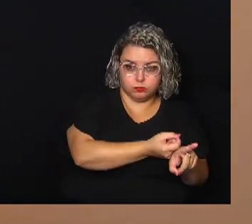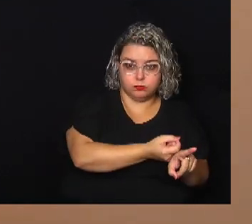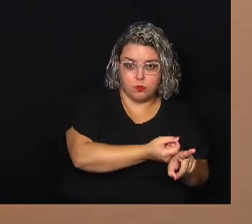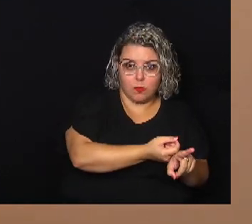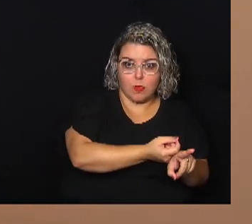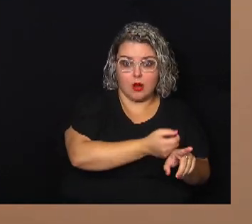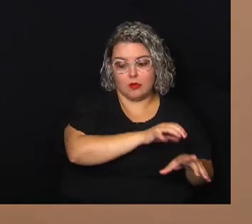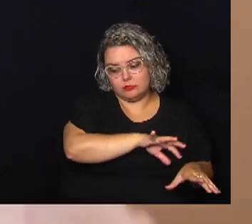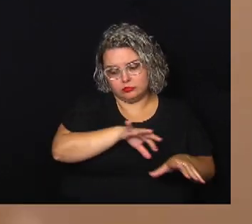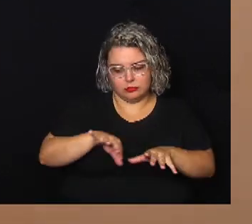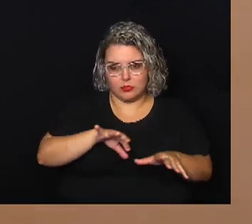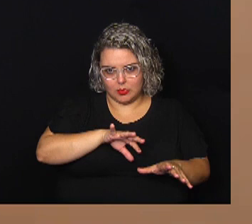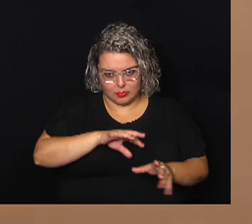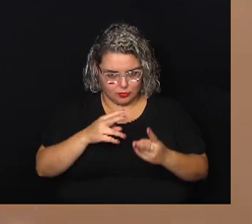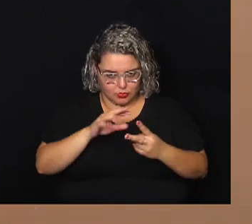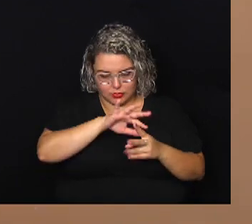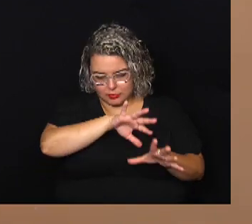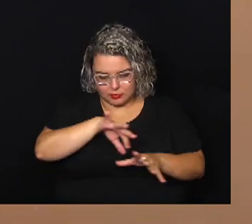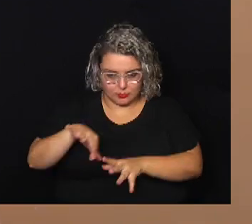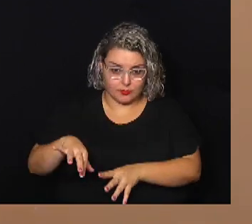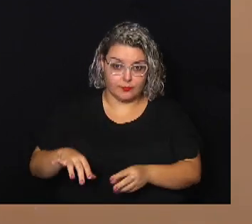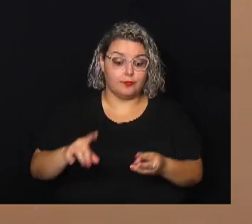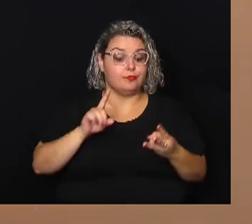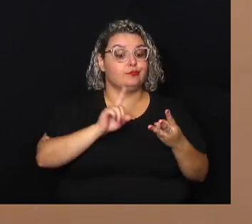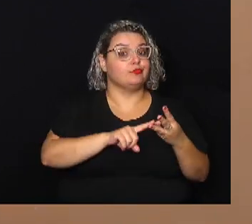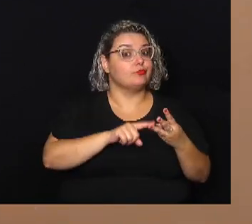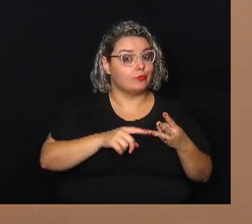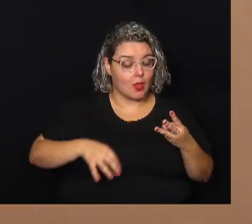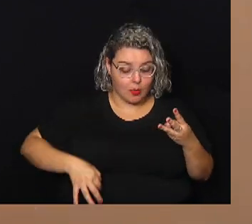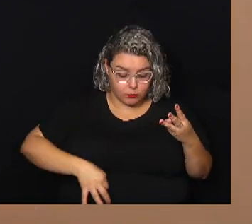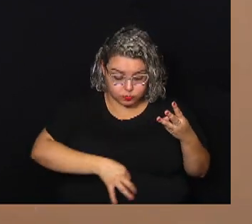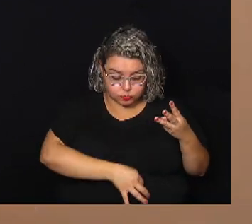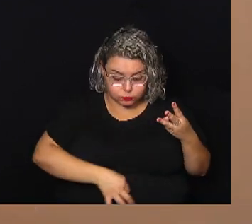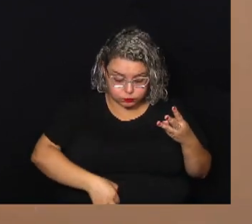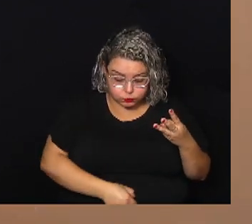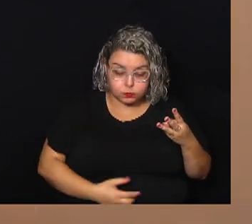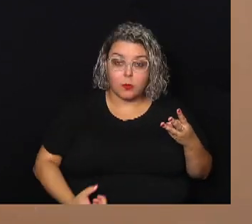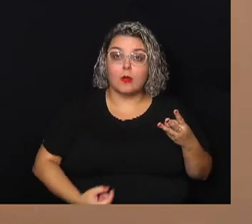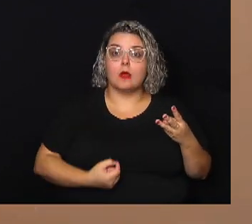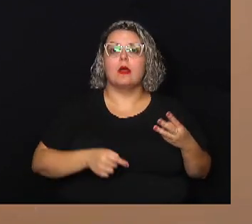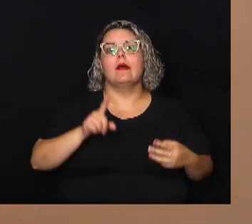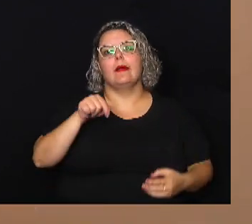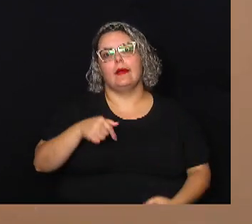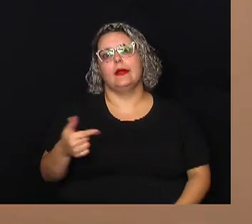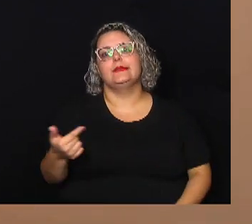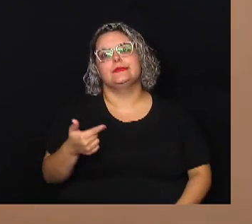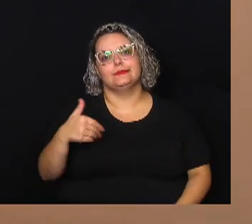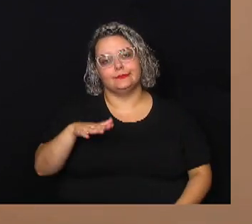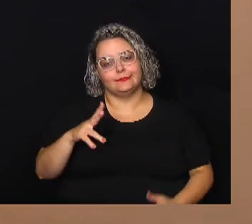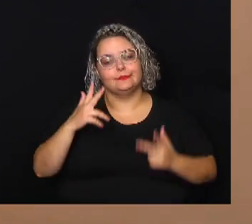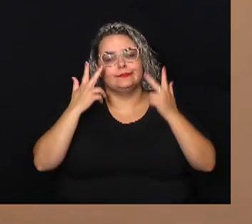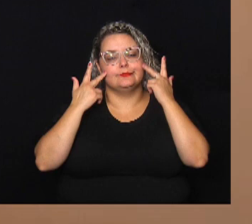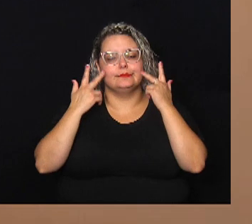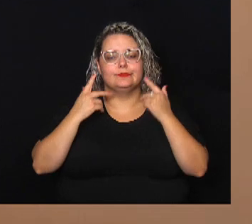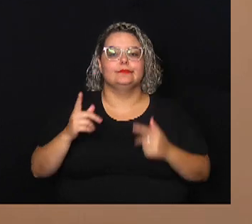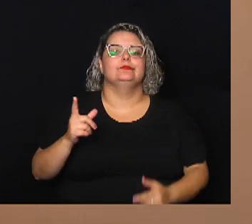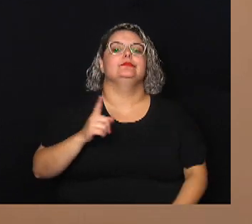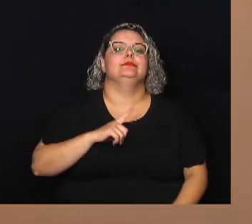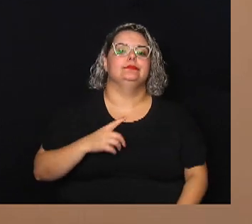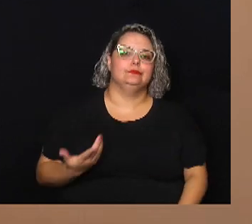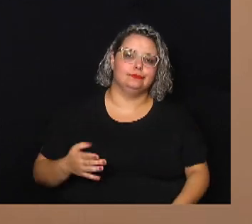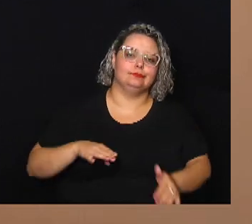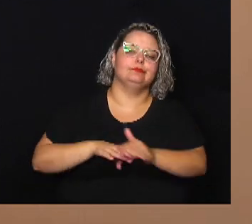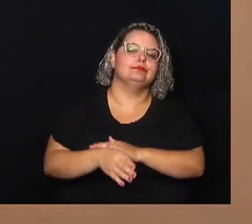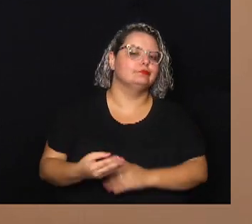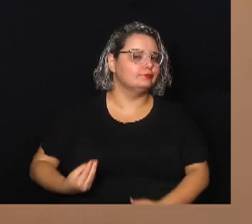câncer coloretal, de intestino, de reto, ele é o segundo mais comum. A gente tem essa tendência de ter hábitos de vida